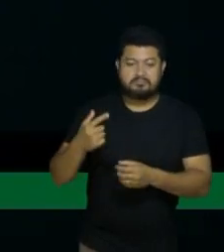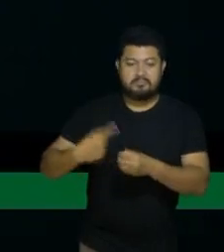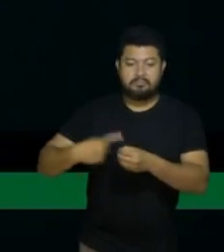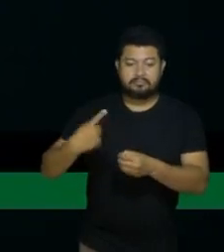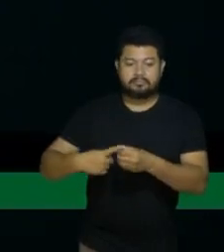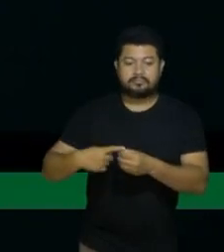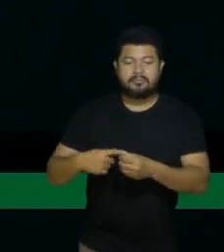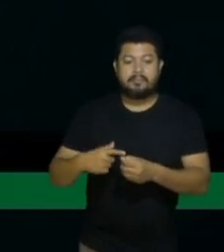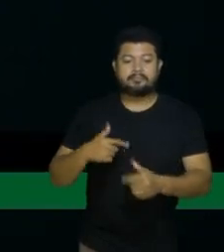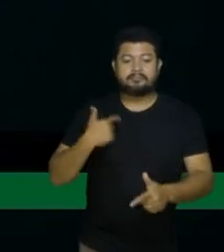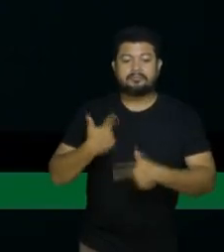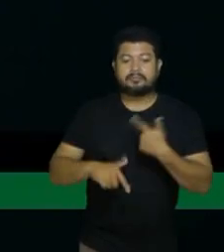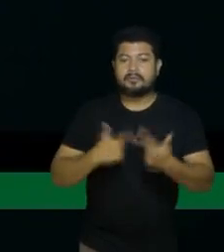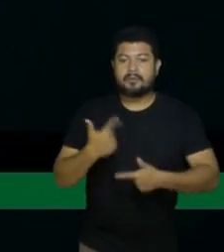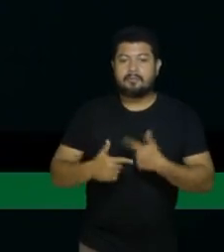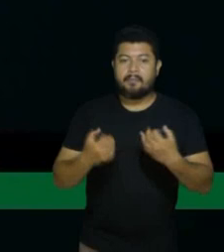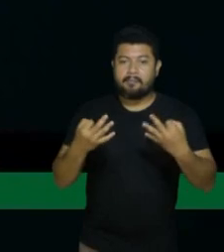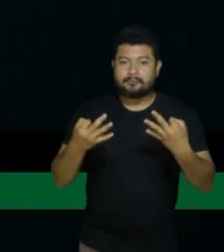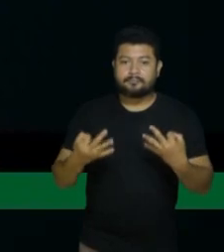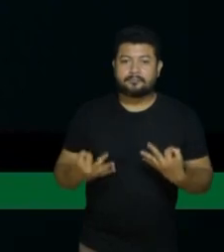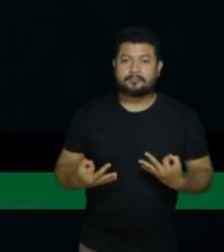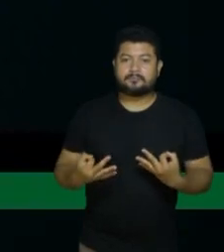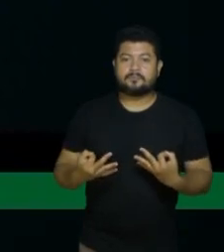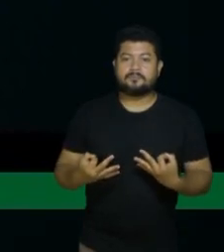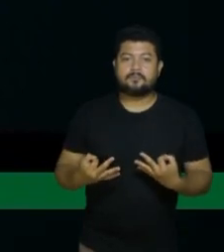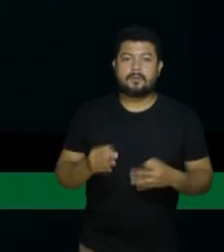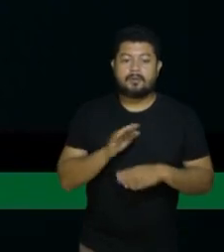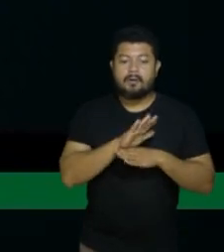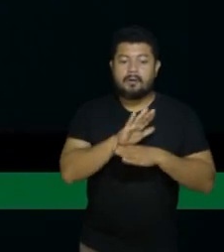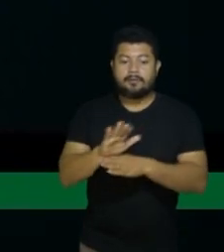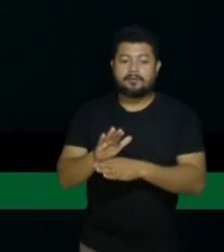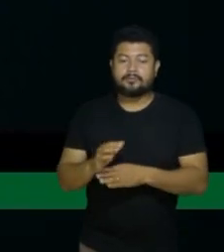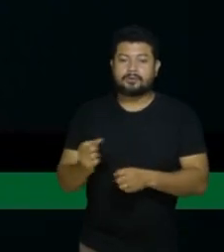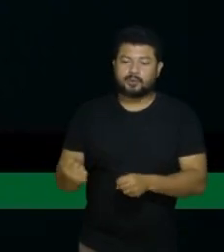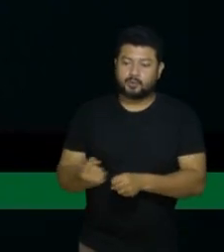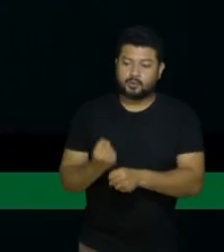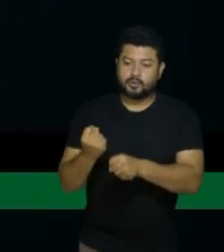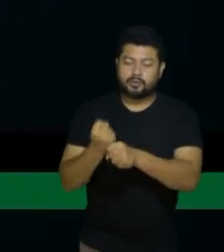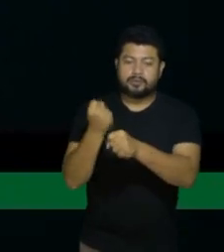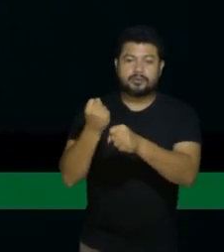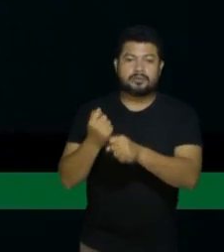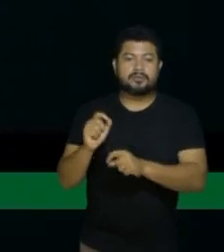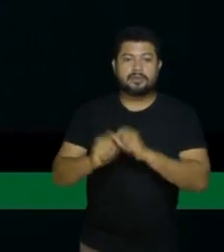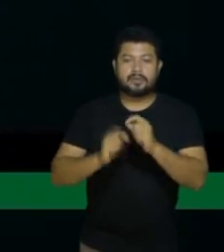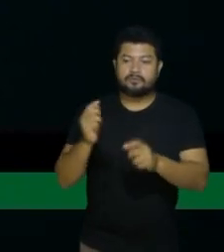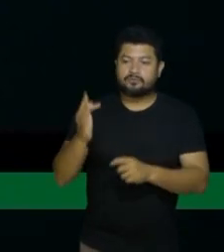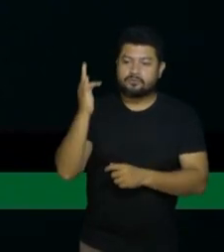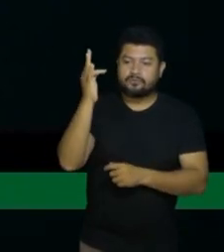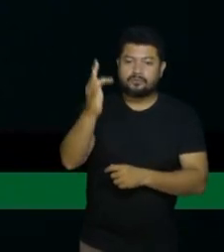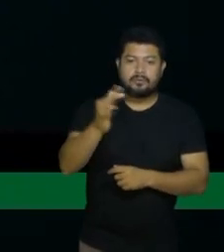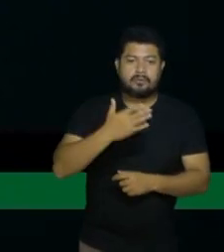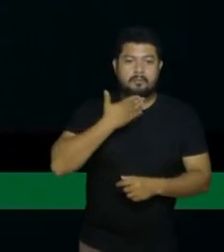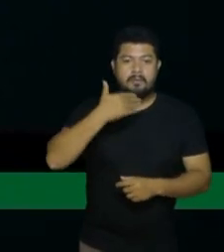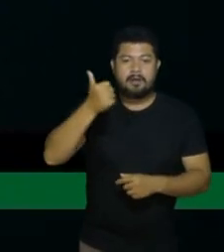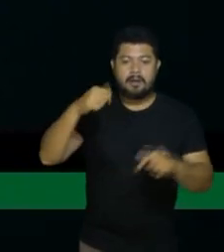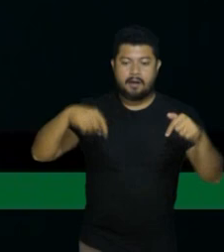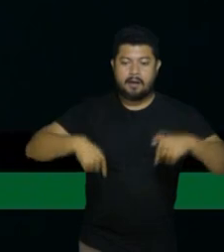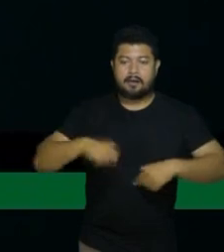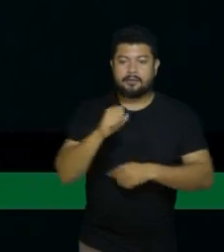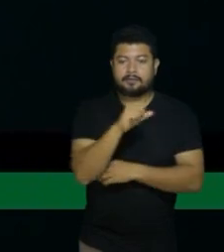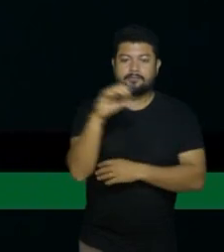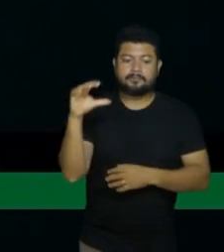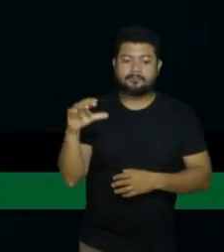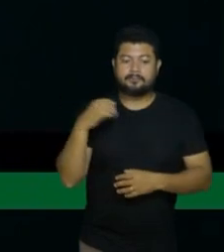firme e ajuda a construir um futuro melhor para Santa Catarina é um imenso